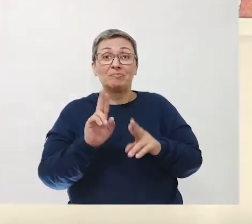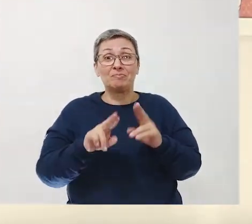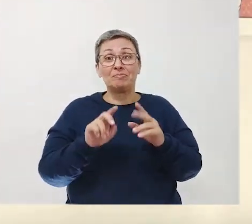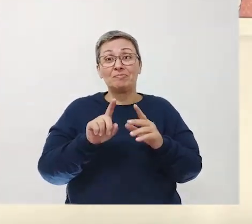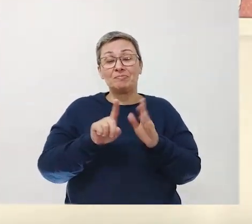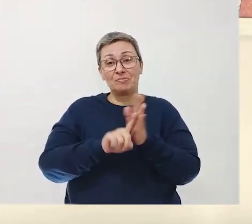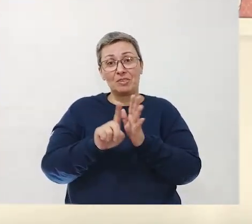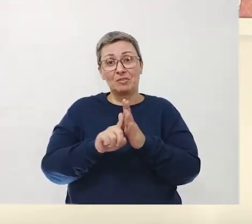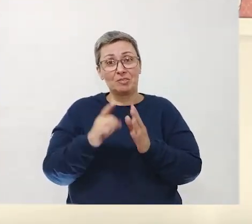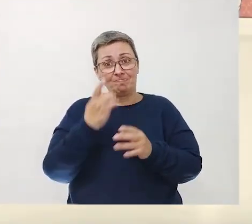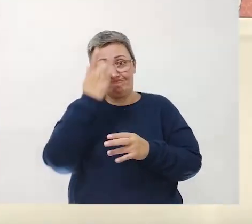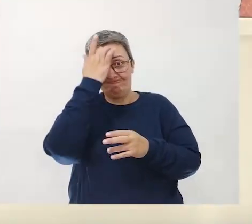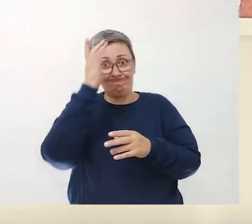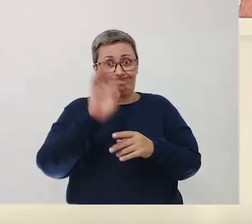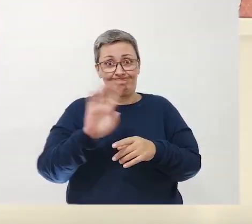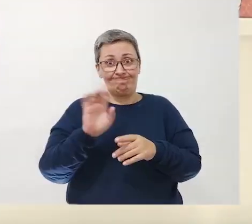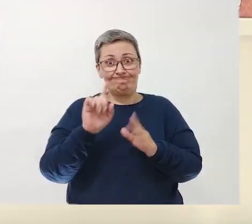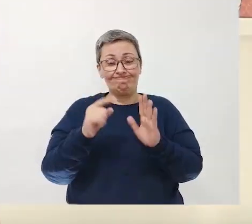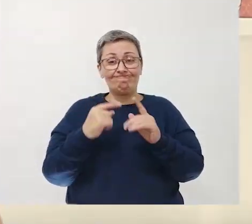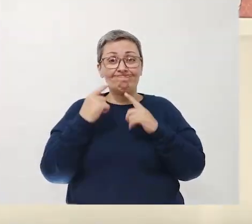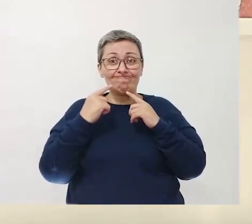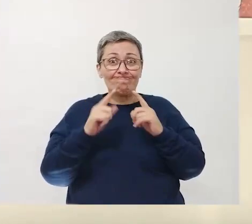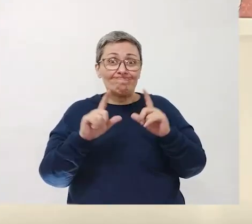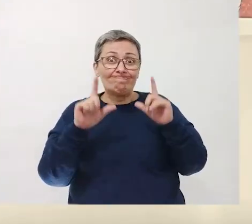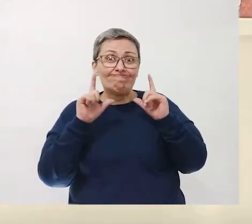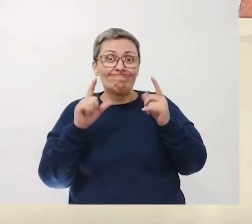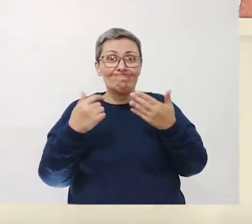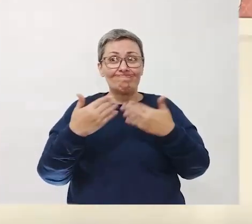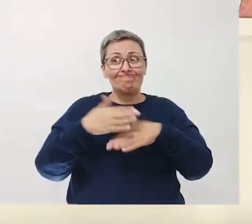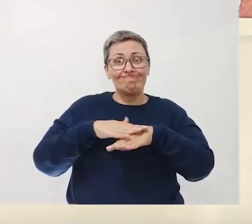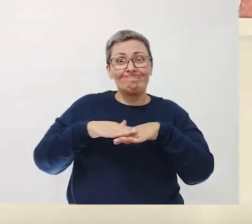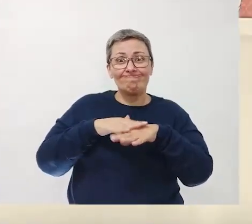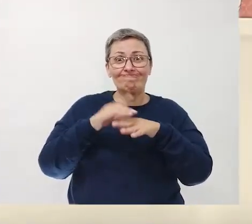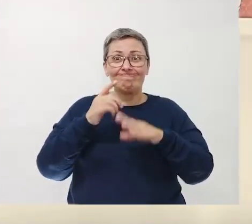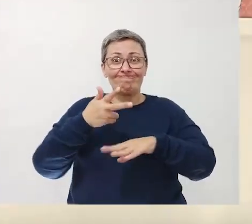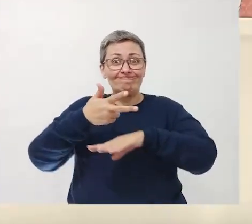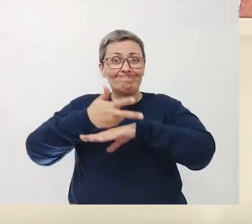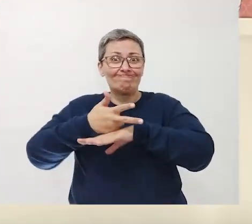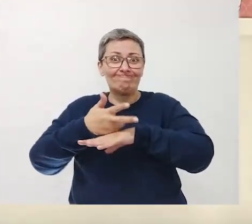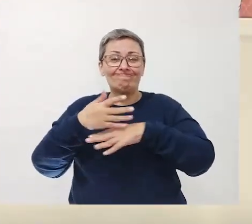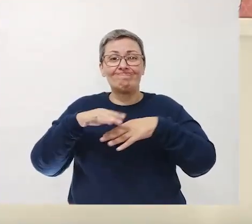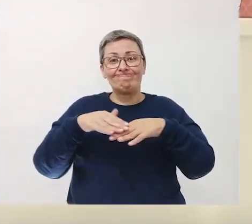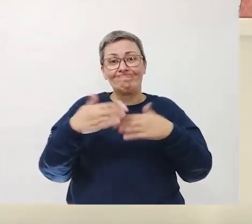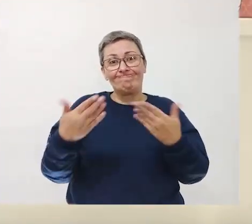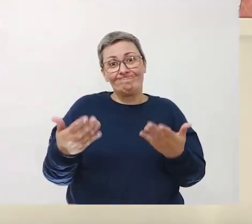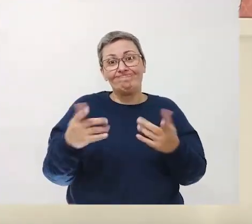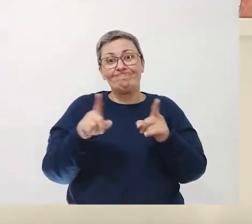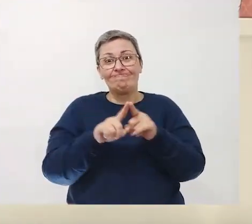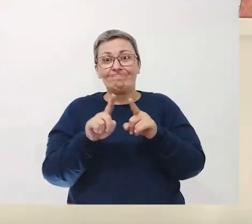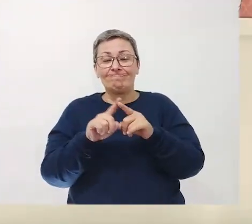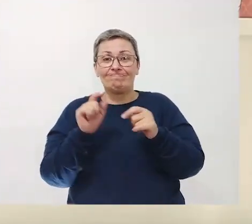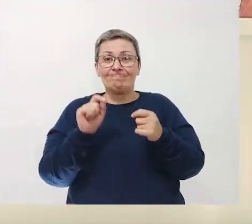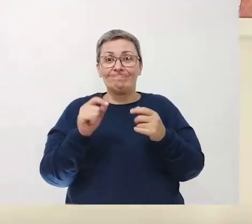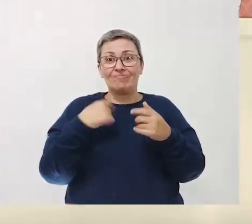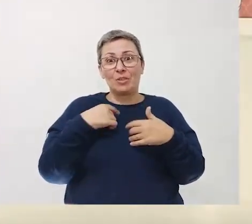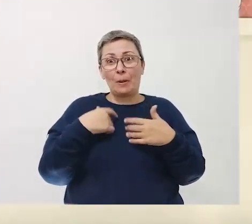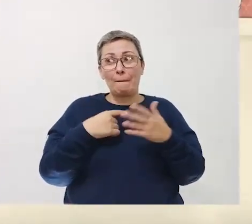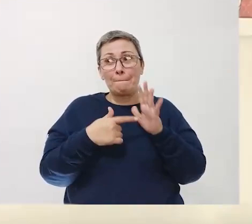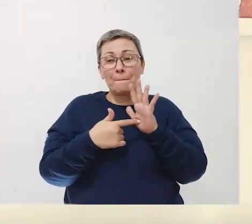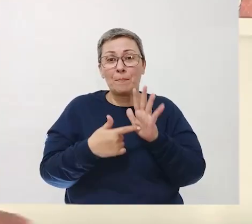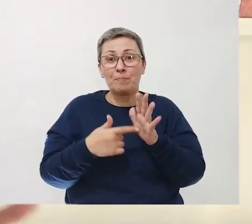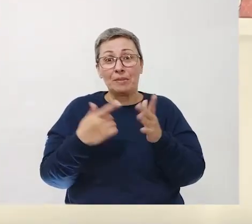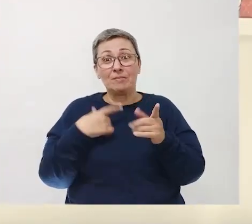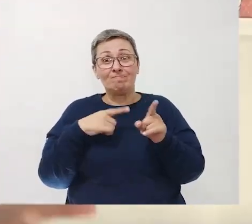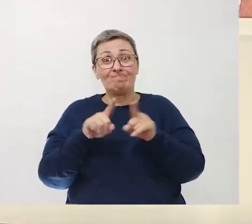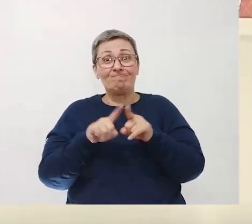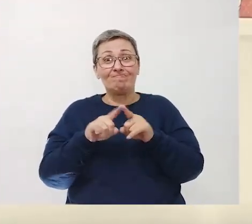eu, né? Eu também respondi as perguntas aí. Não é fácil mostrar o meu rosto e falar aqui com vocês em frente a uma câmera, apesar